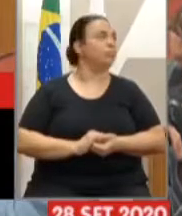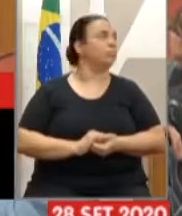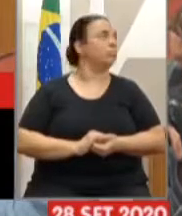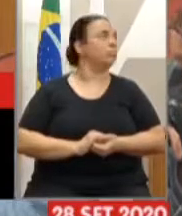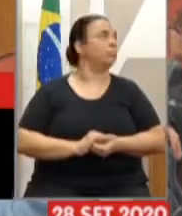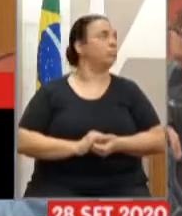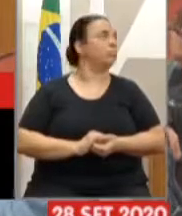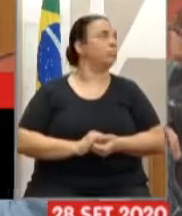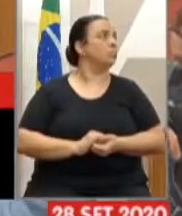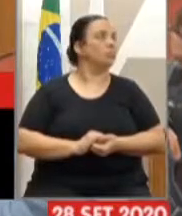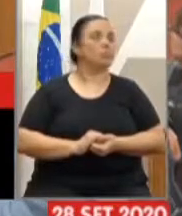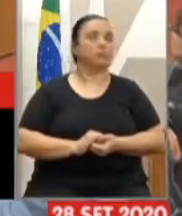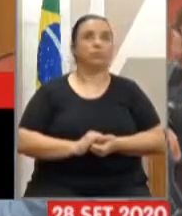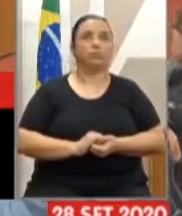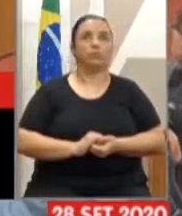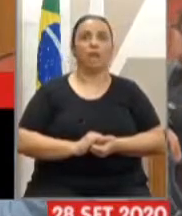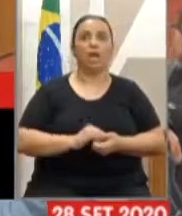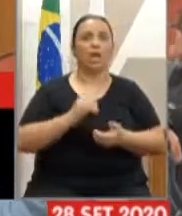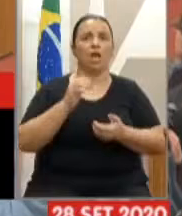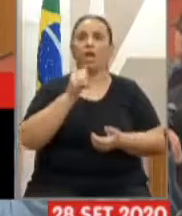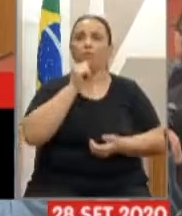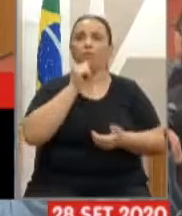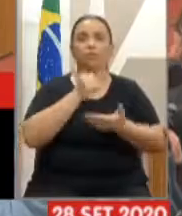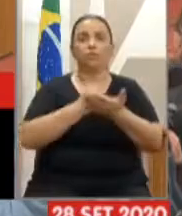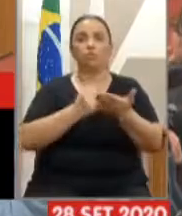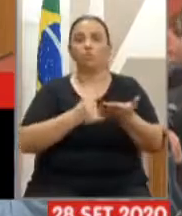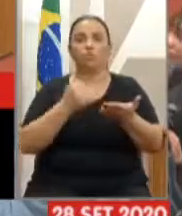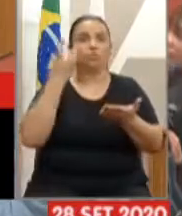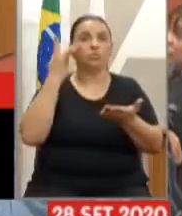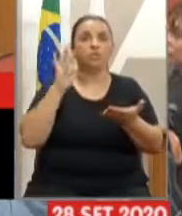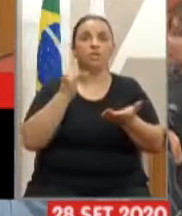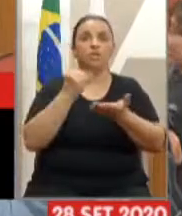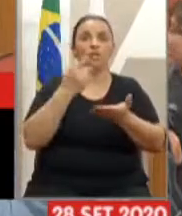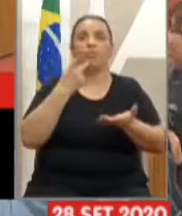É, porque ele não estava inscrito, mas não sei se ele está vendo que você está falando com ele.